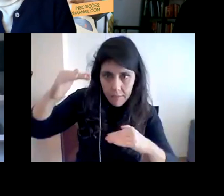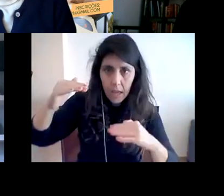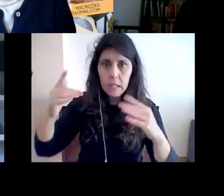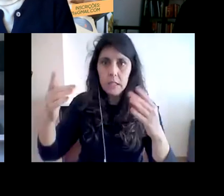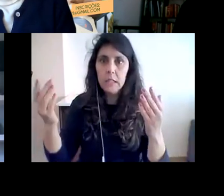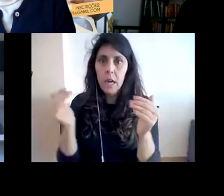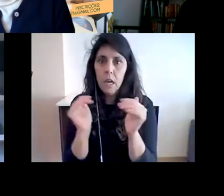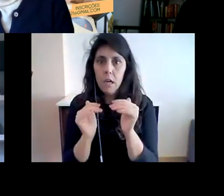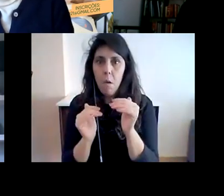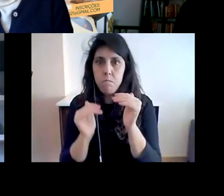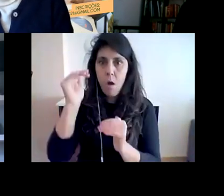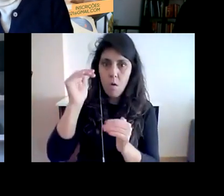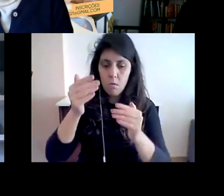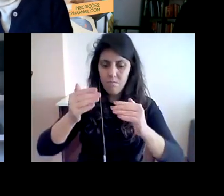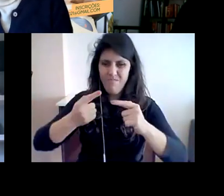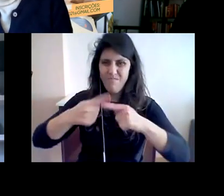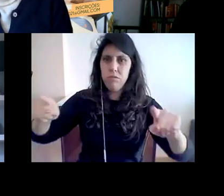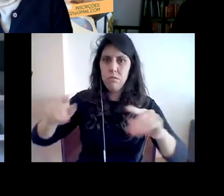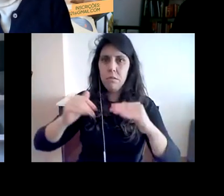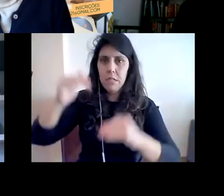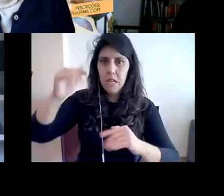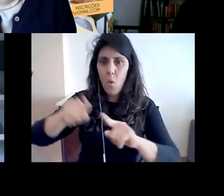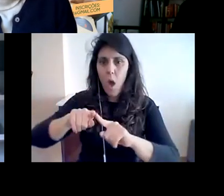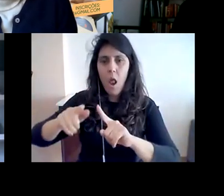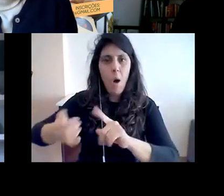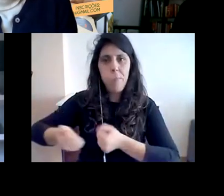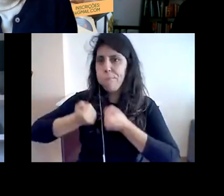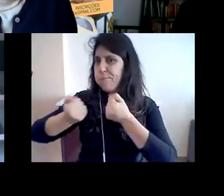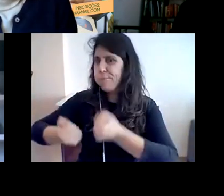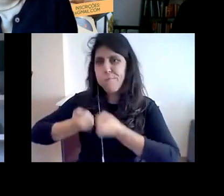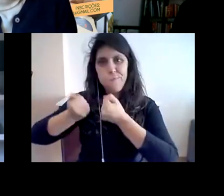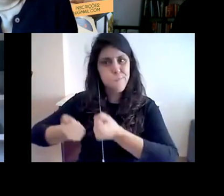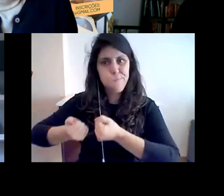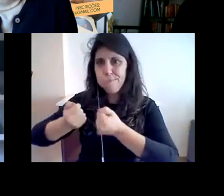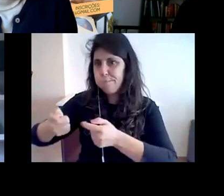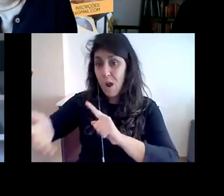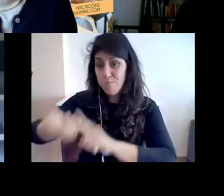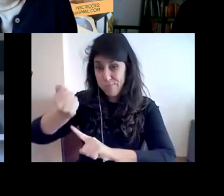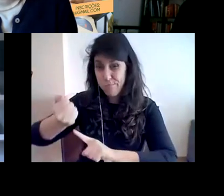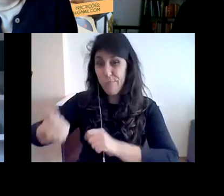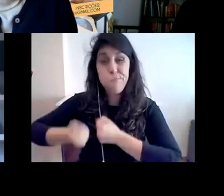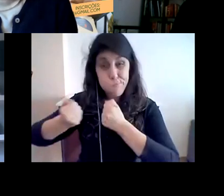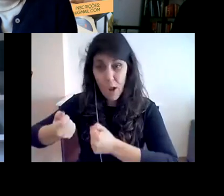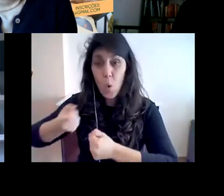a orientação pelo insucesso para os cursos profissionais